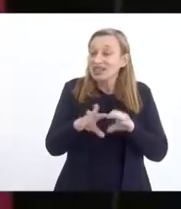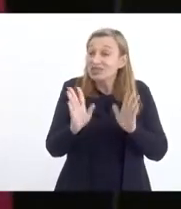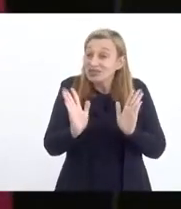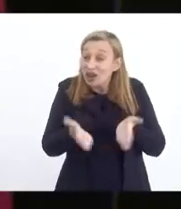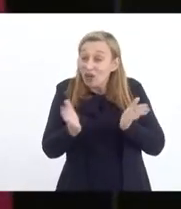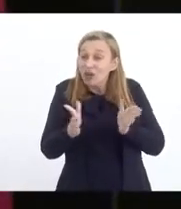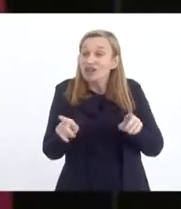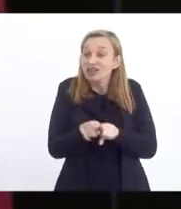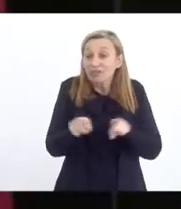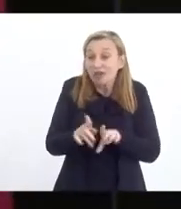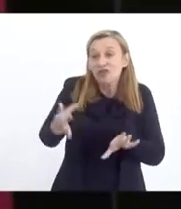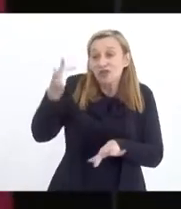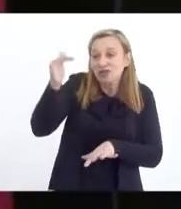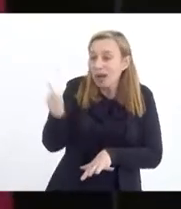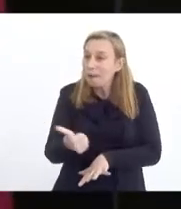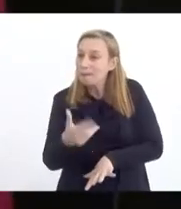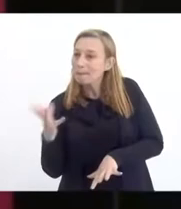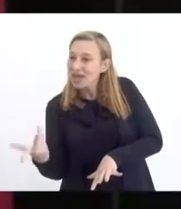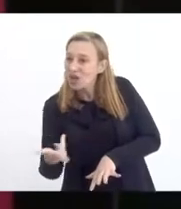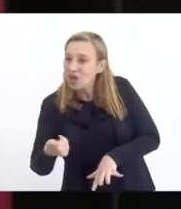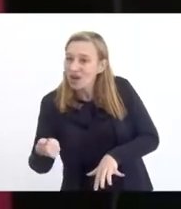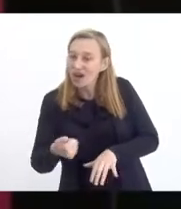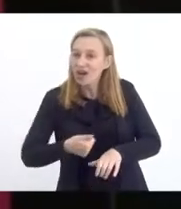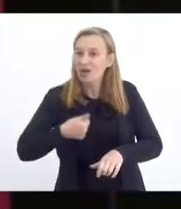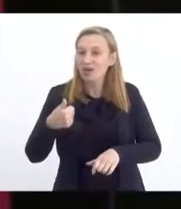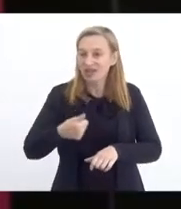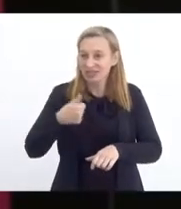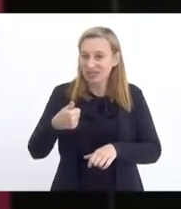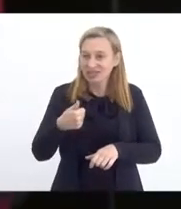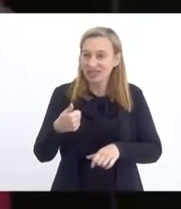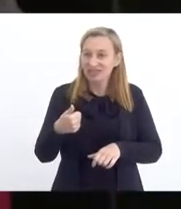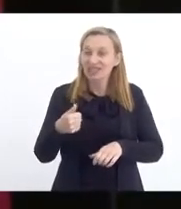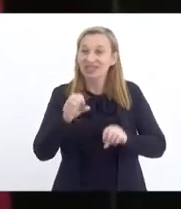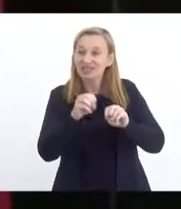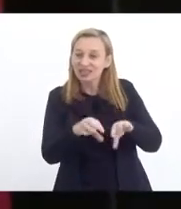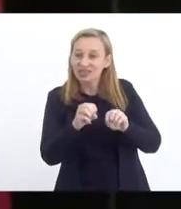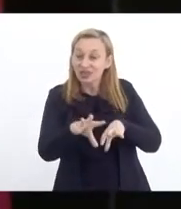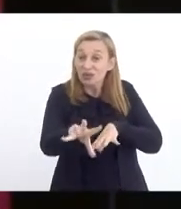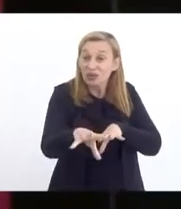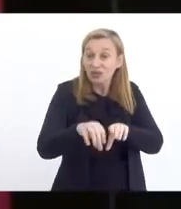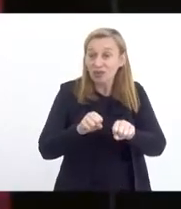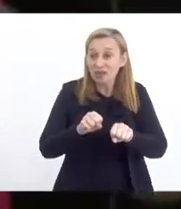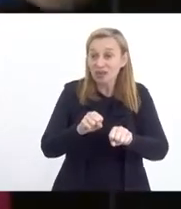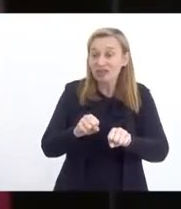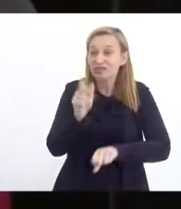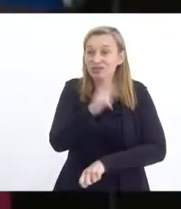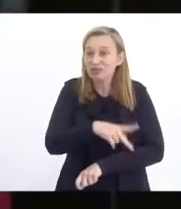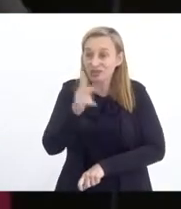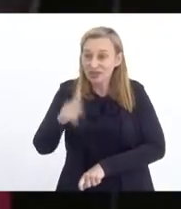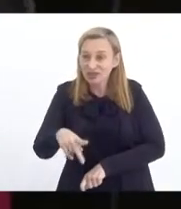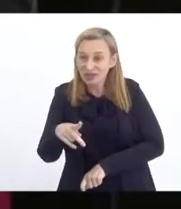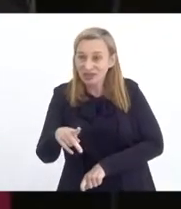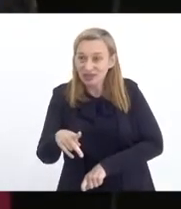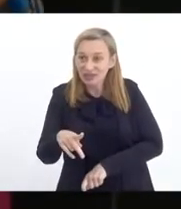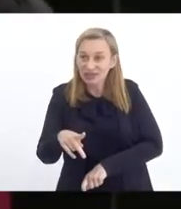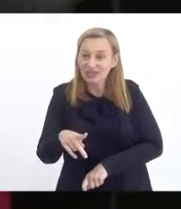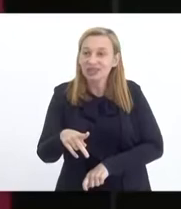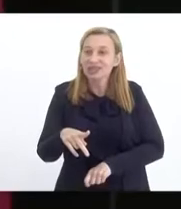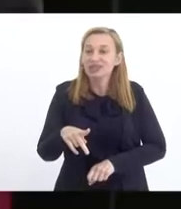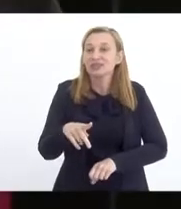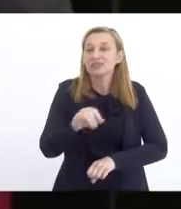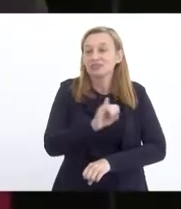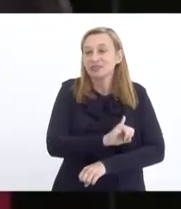gente possa melhorar a qualidade das escolas, melhorar a qualidade da formação dos professores, colocar as nossas